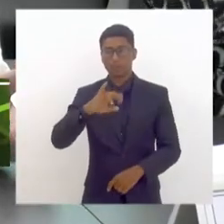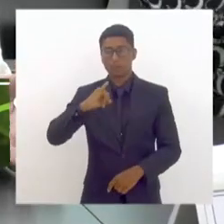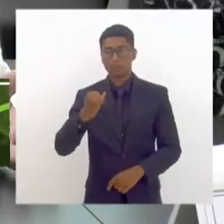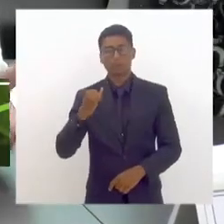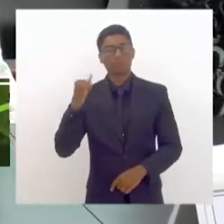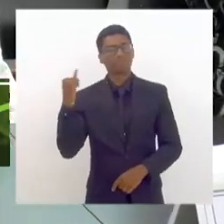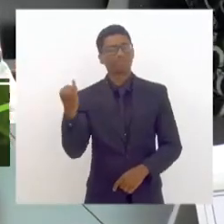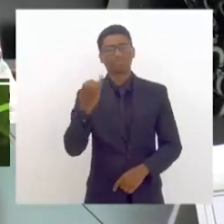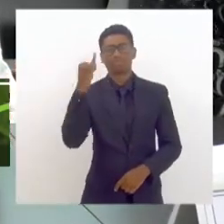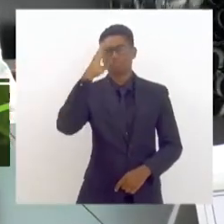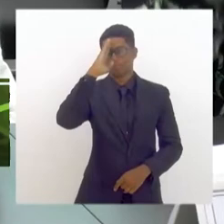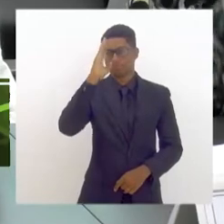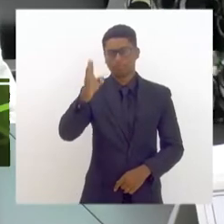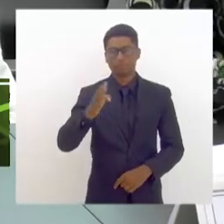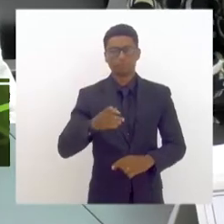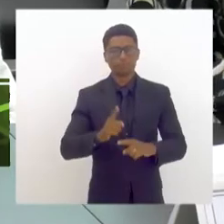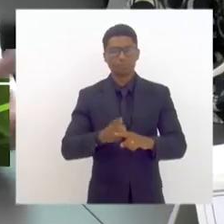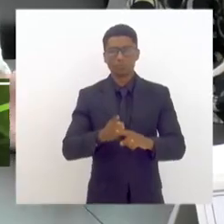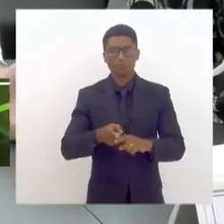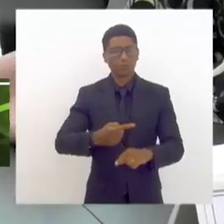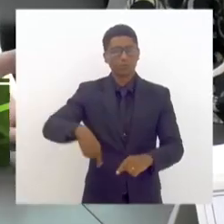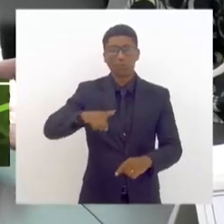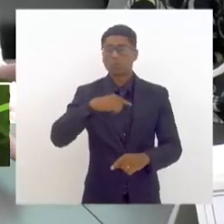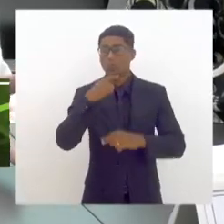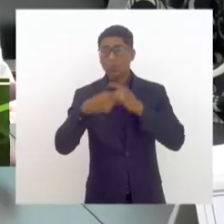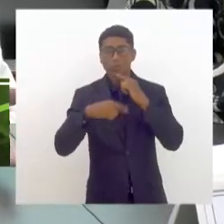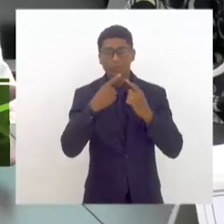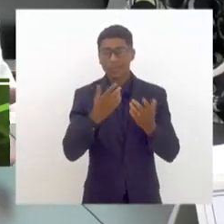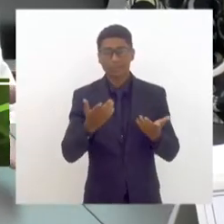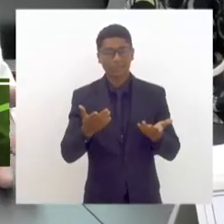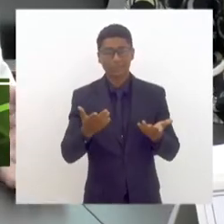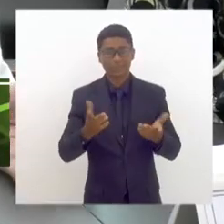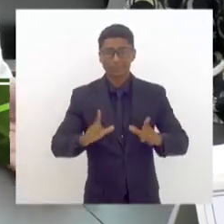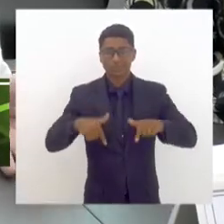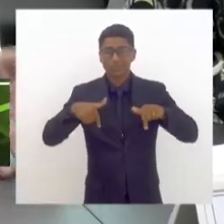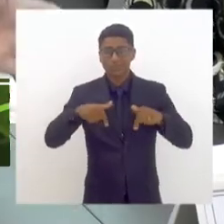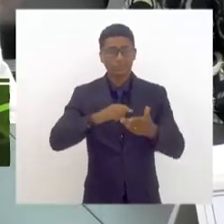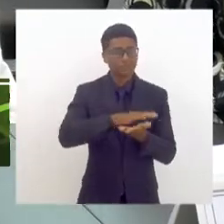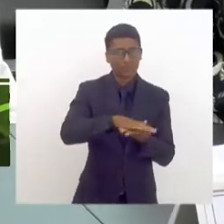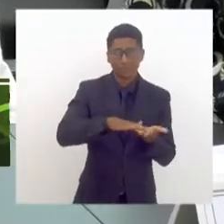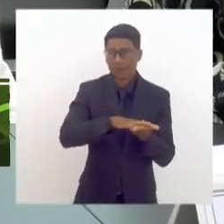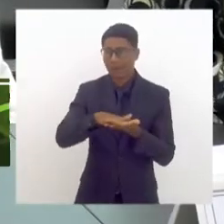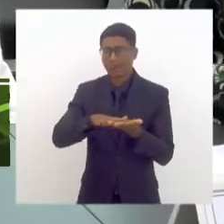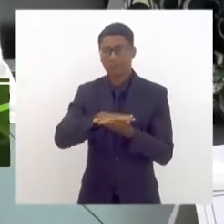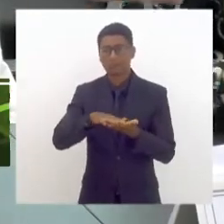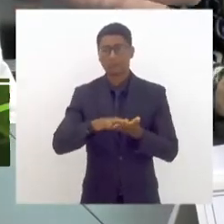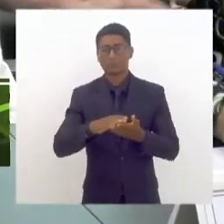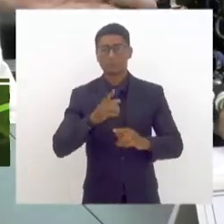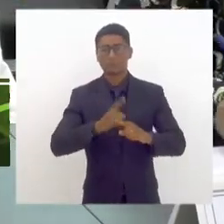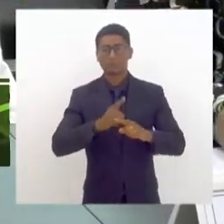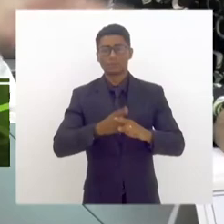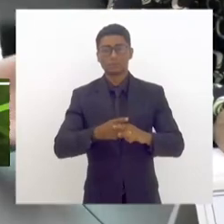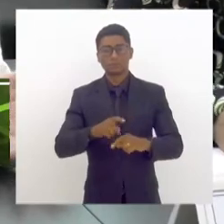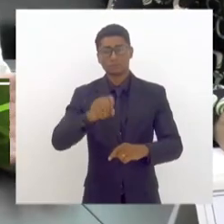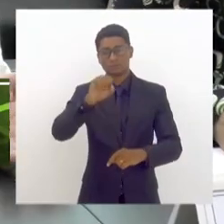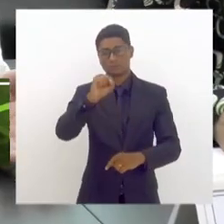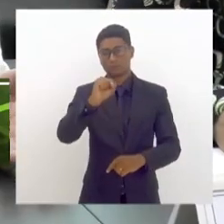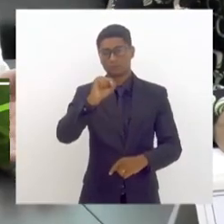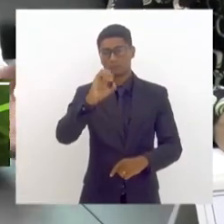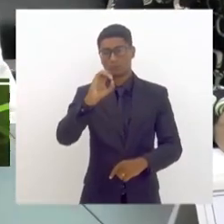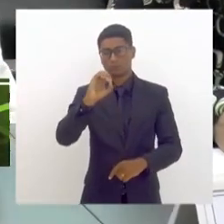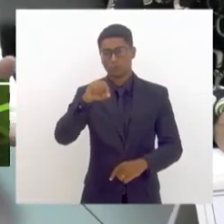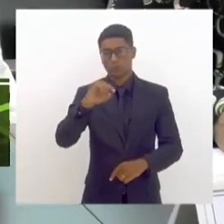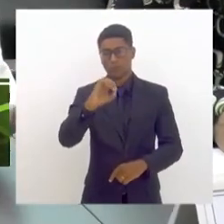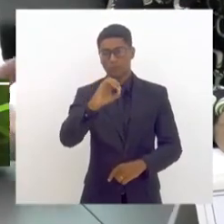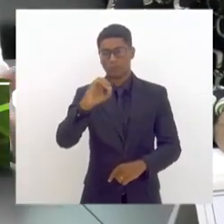porque, infelizmente, a gente não pode fazer absolutamente nada, porque os próprios 80 mil que foram destinados,